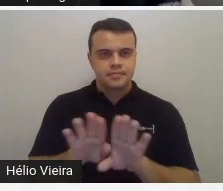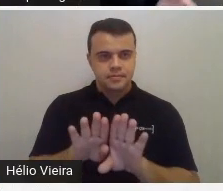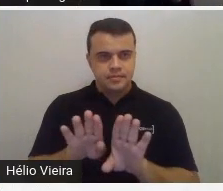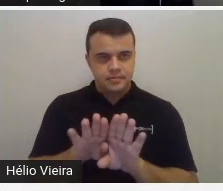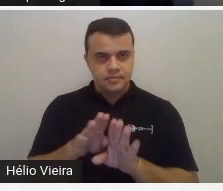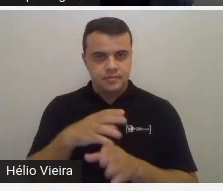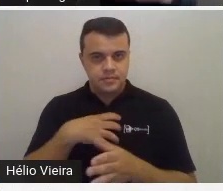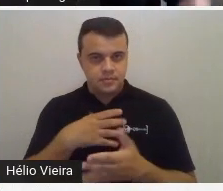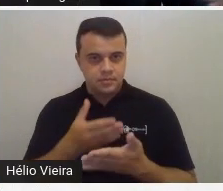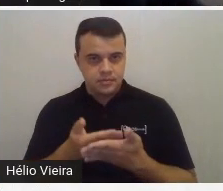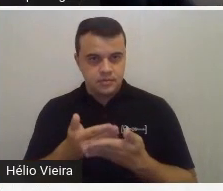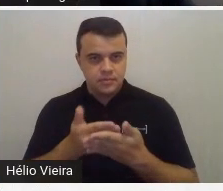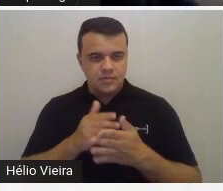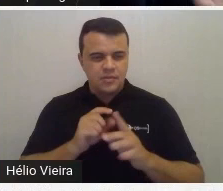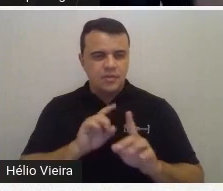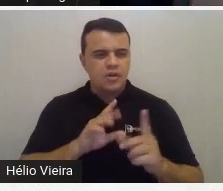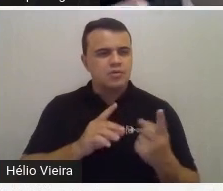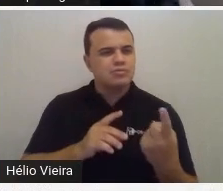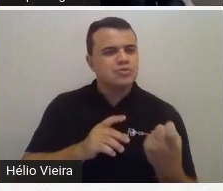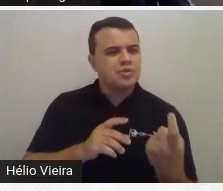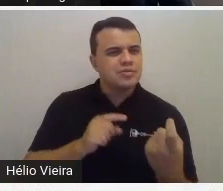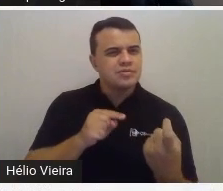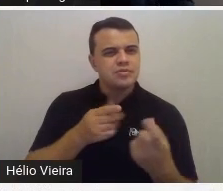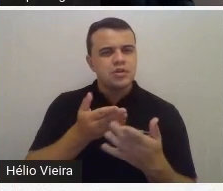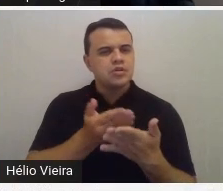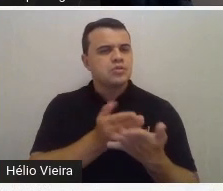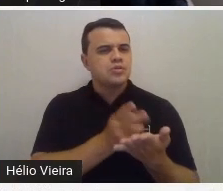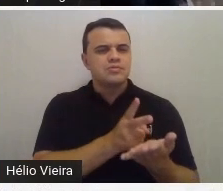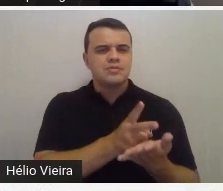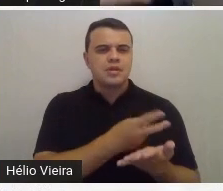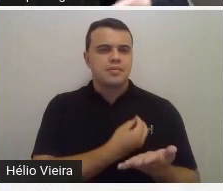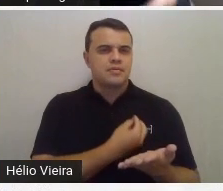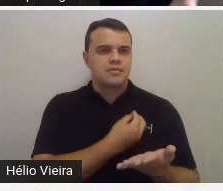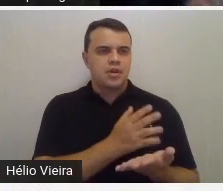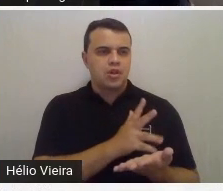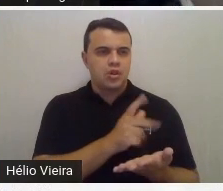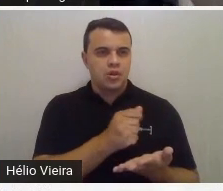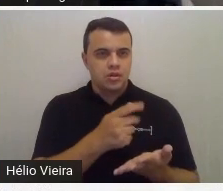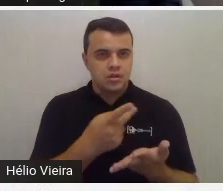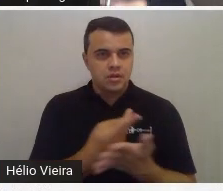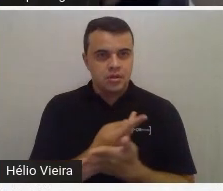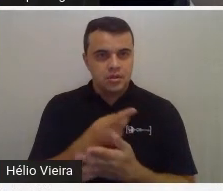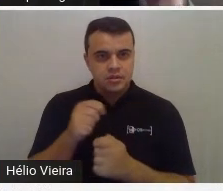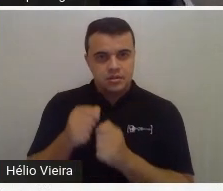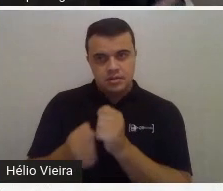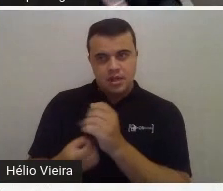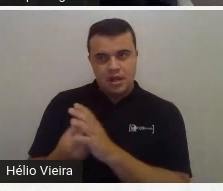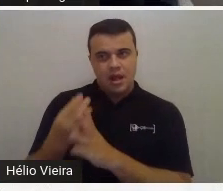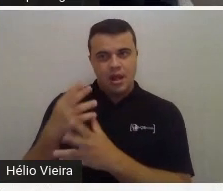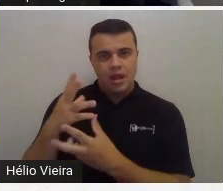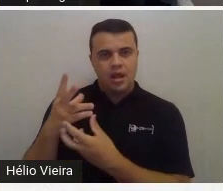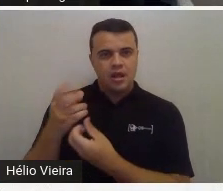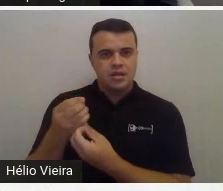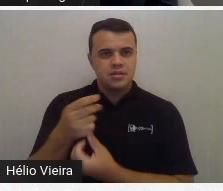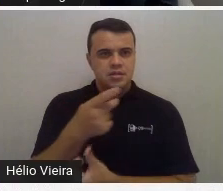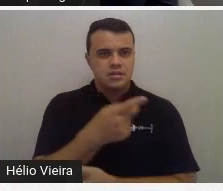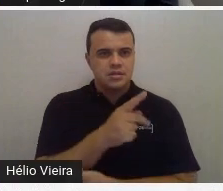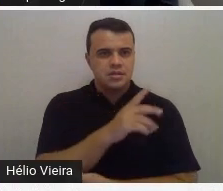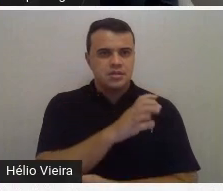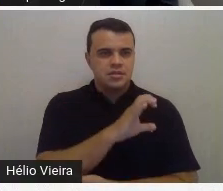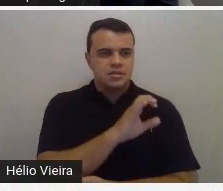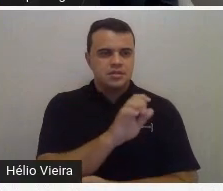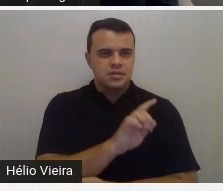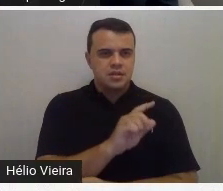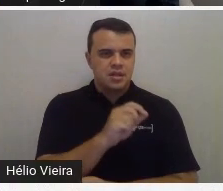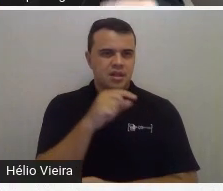científico, se isolou muito, estudou a vida inteira para criar a arte que criou, não foi tão,